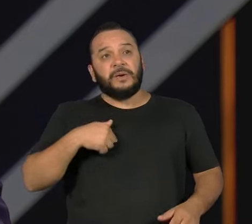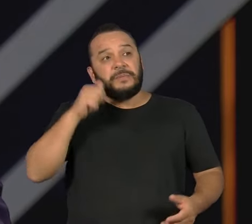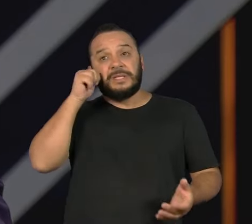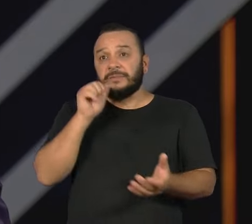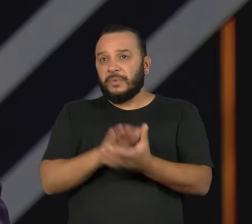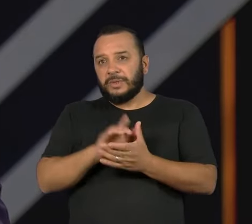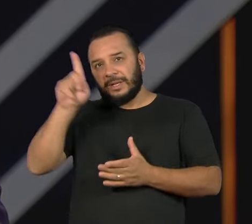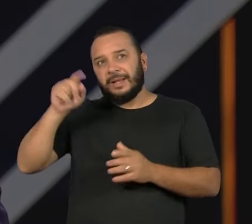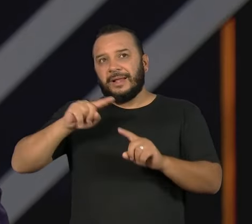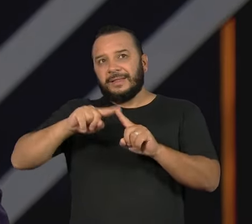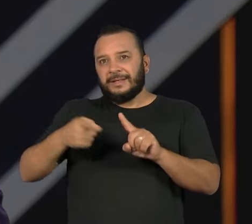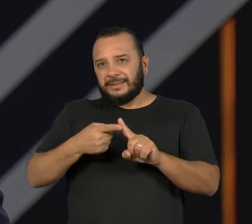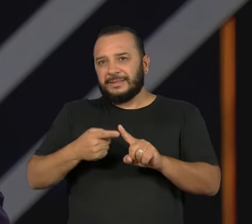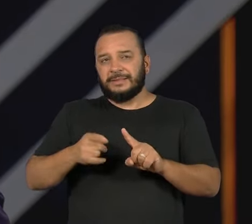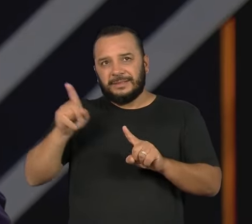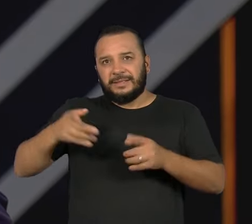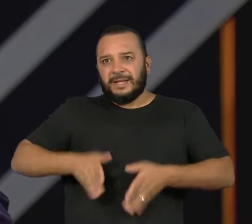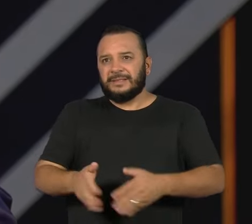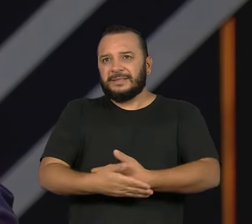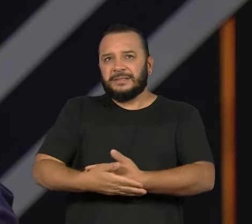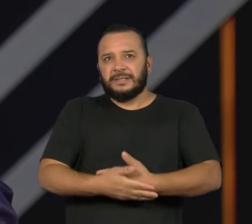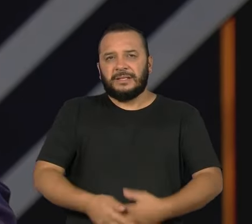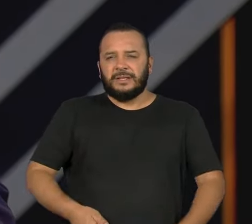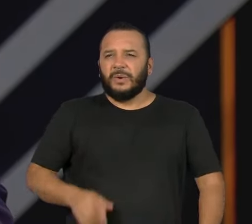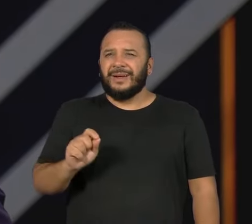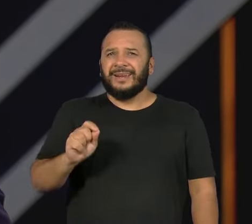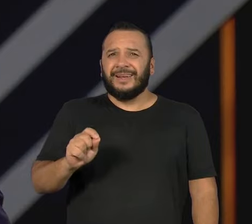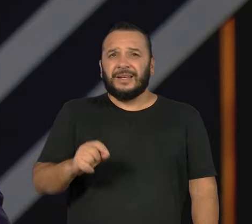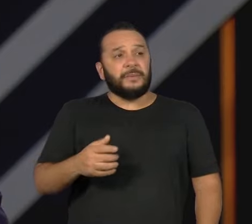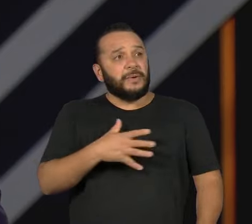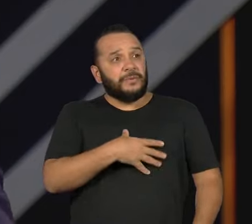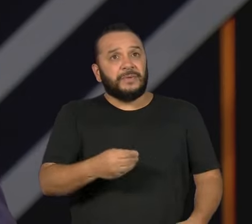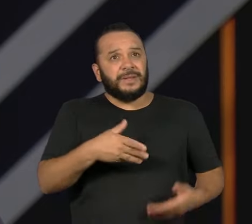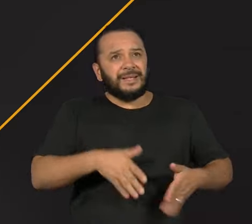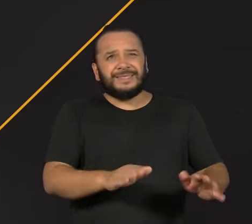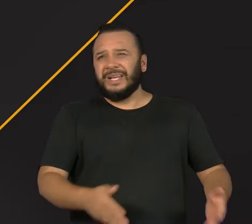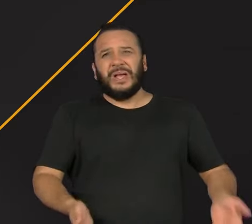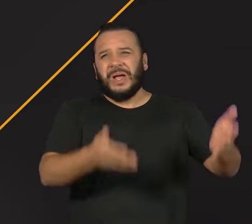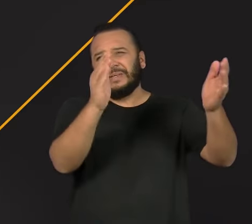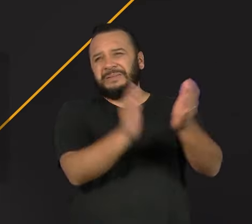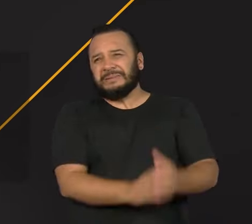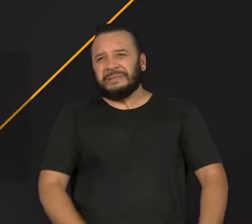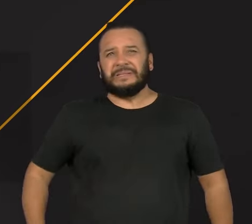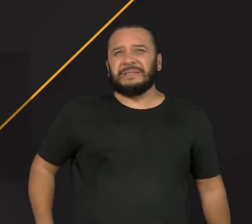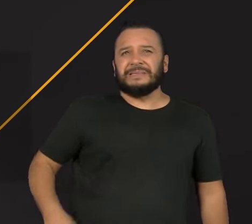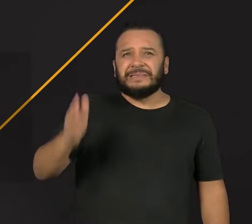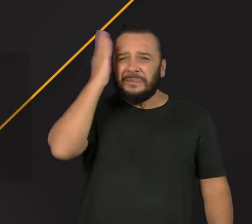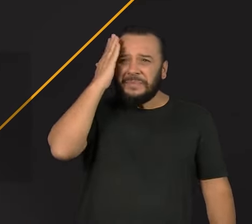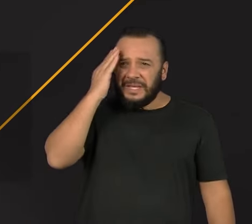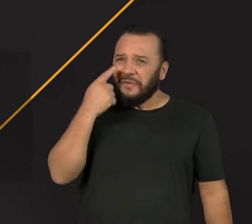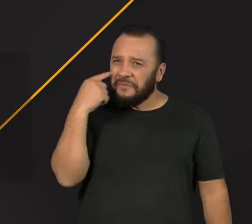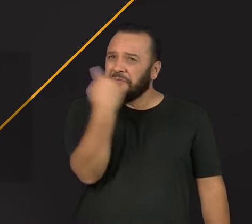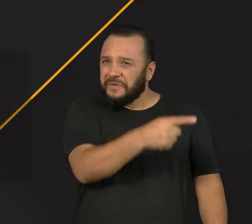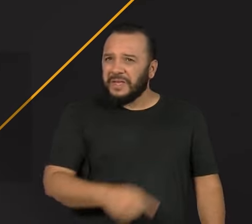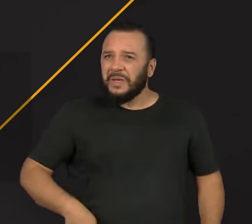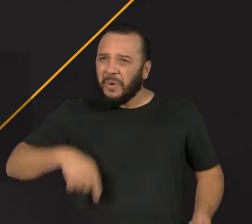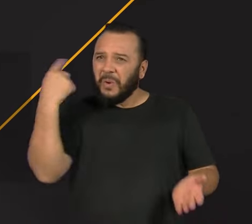de parto, cara, que eu vim. Ele falou: o quê? Eu falei: então, cara, meu filho tá nascendo. Ele falou: ah, eu sabia, tá vendo que esse